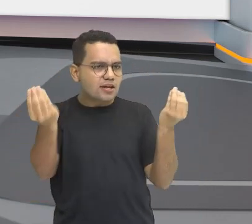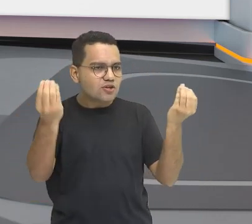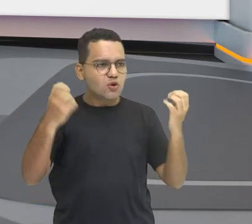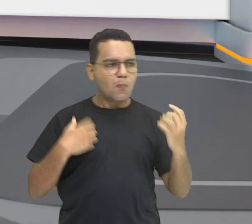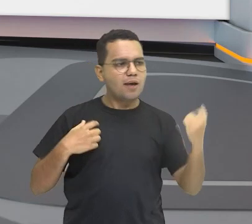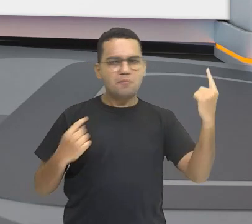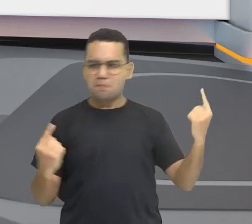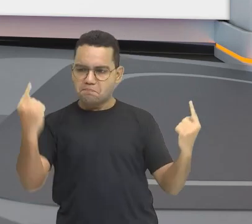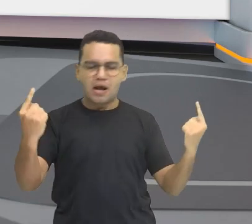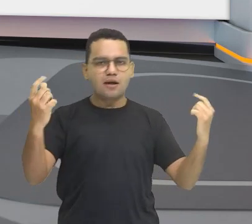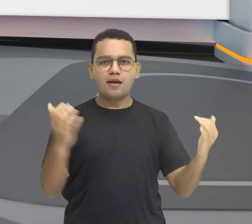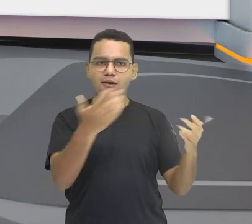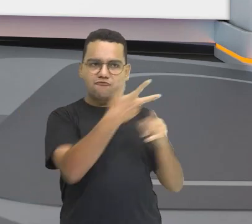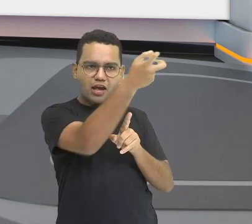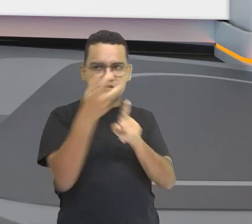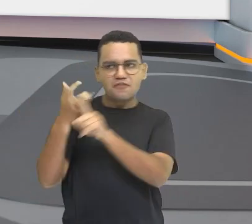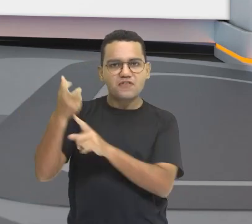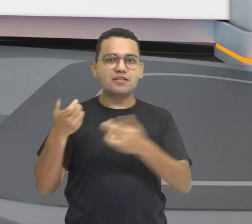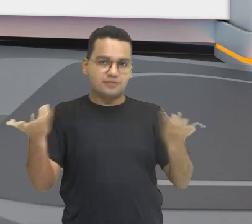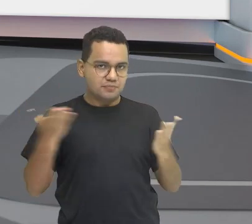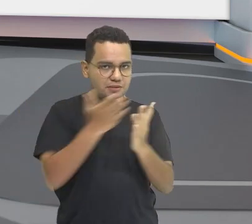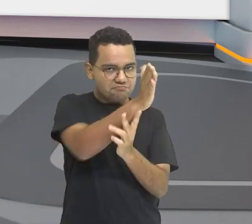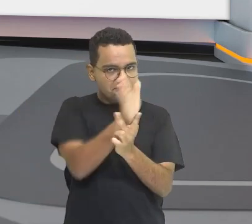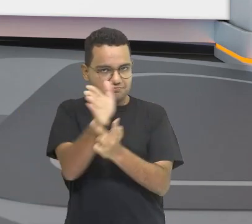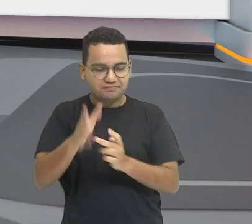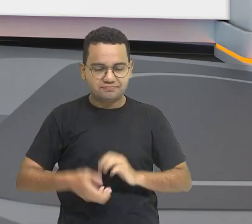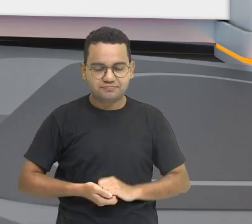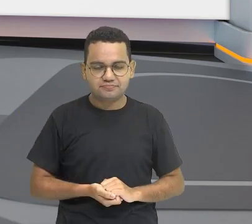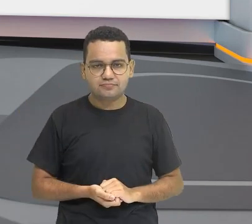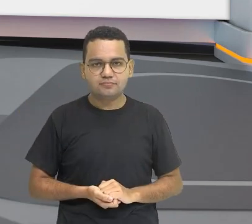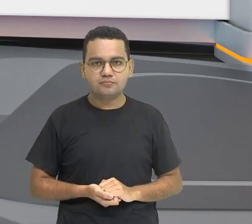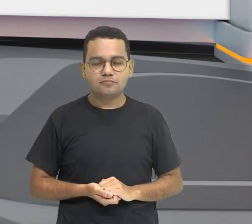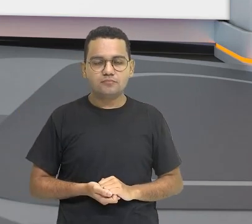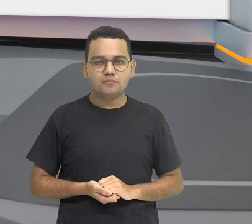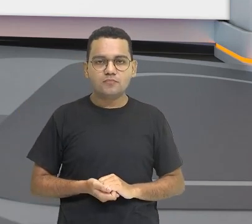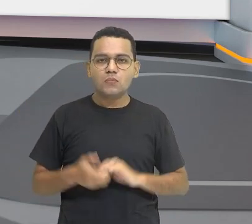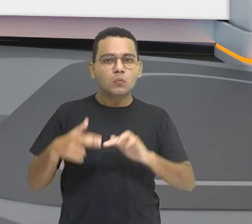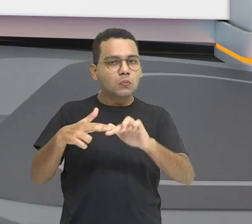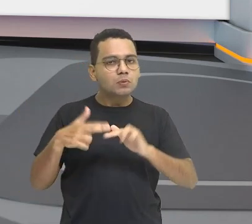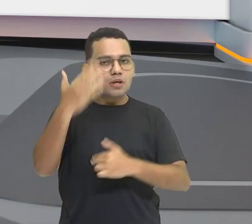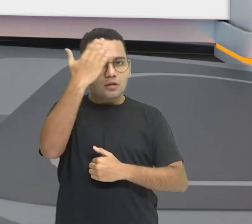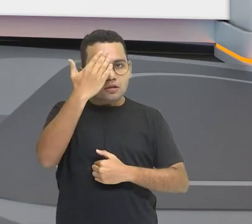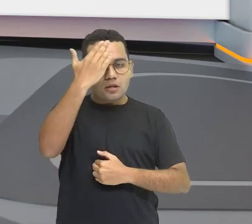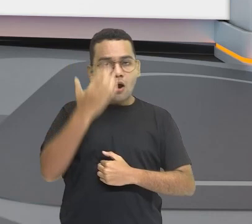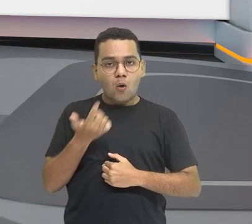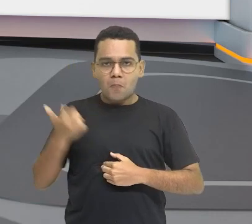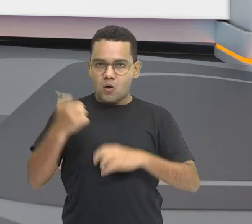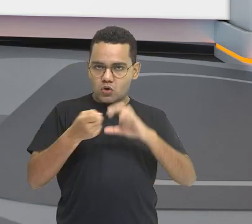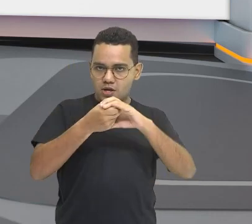esse período da chamada ordem bipolar, tá bom? Agora a gente precisa entender um outro aspecto,